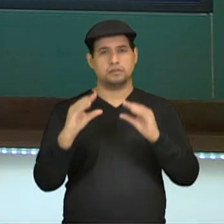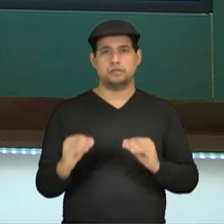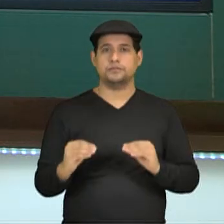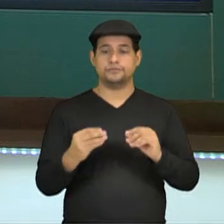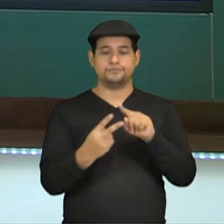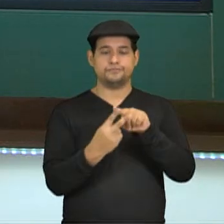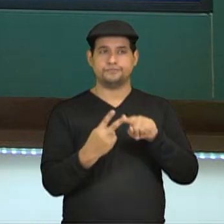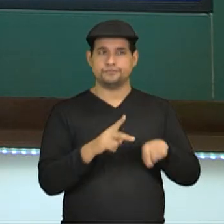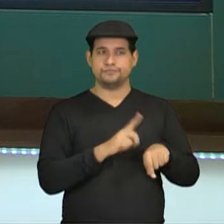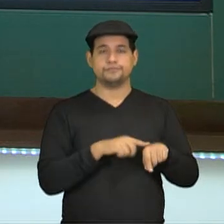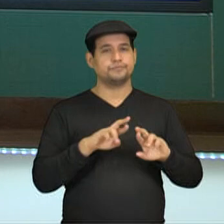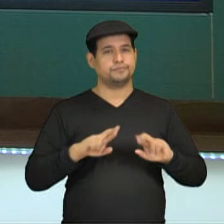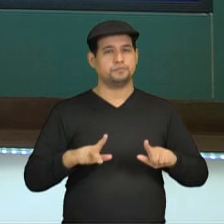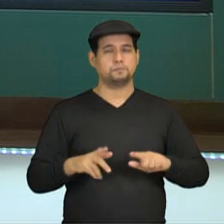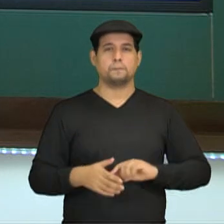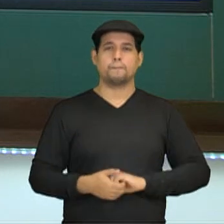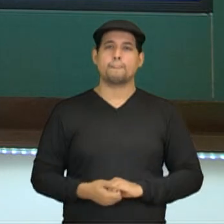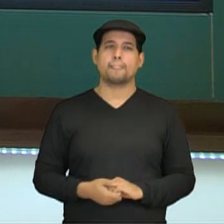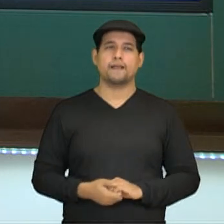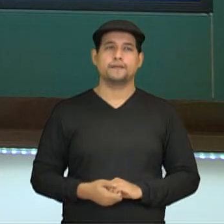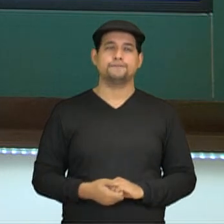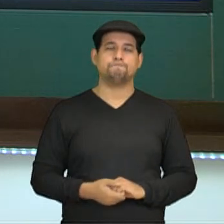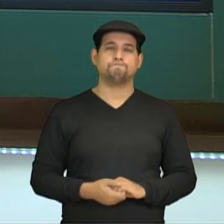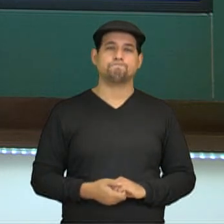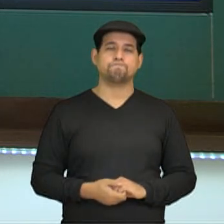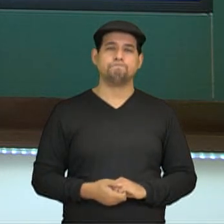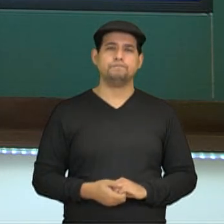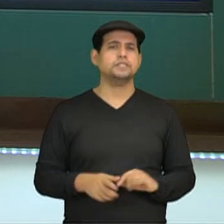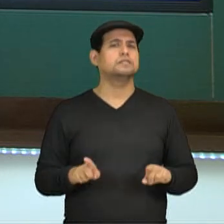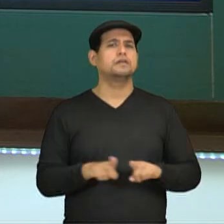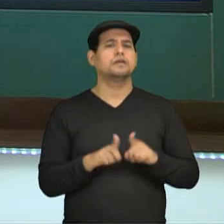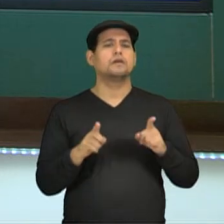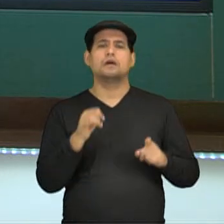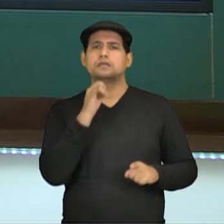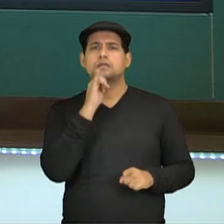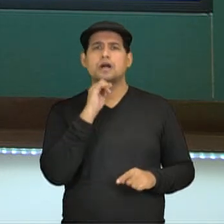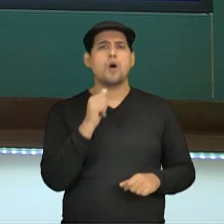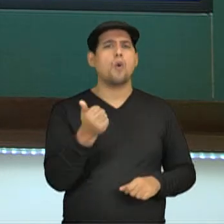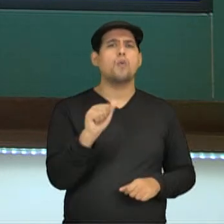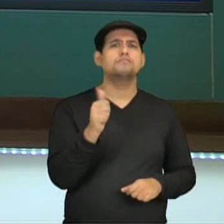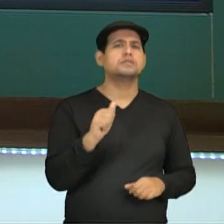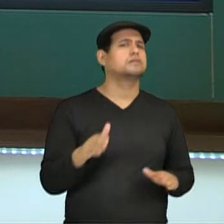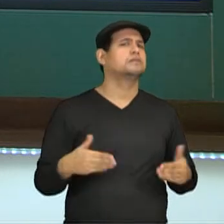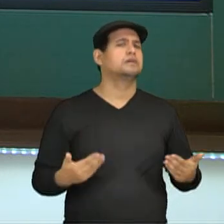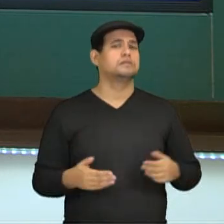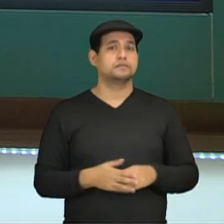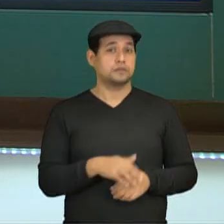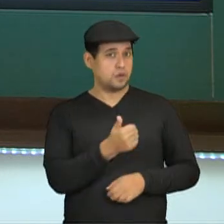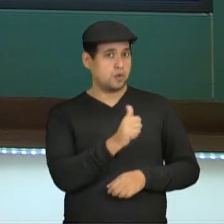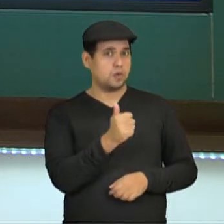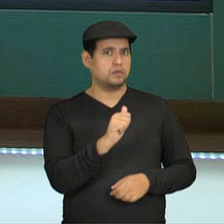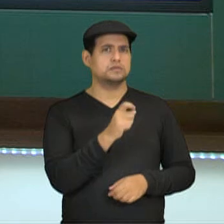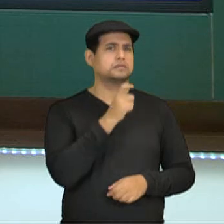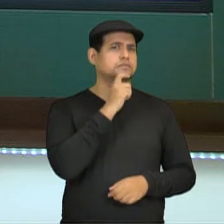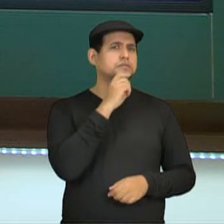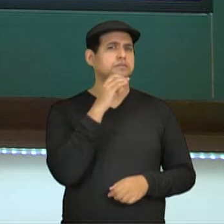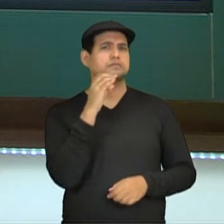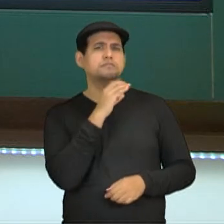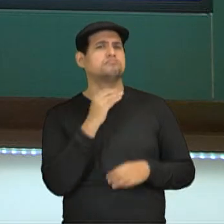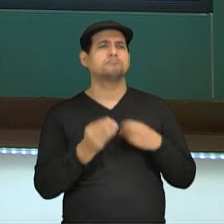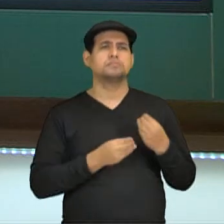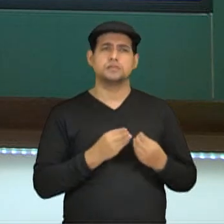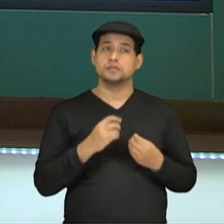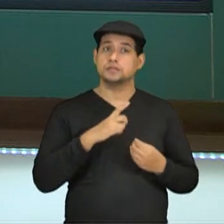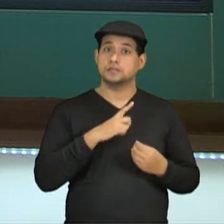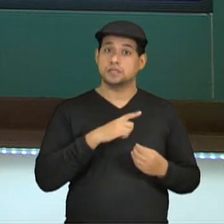2 horários do dia, ok? E qual era a temperatura às 11 horas? Então, a temperatura ela está